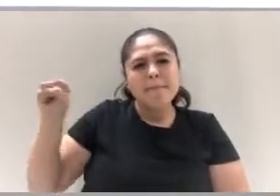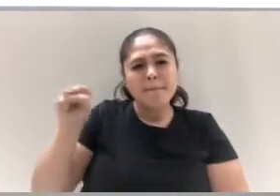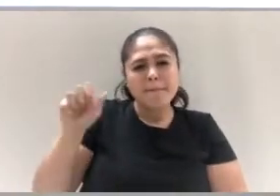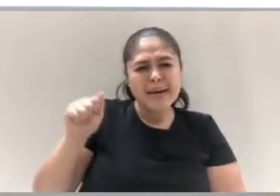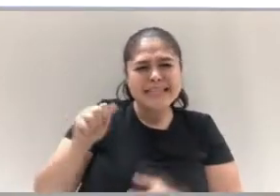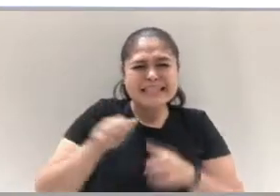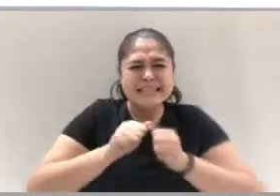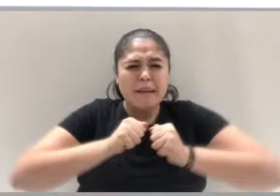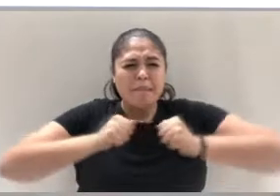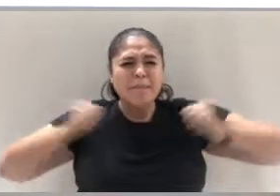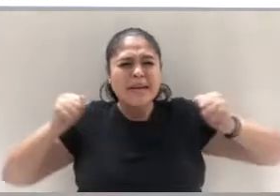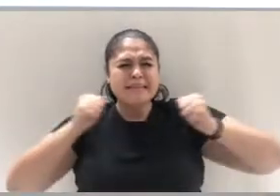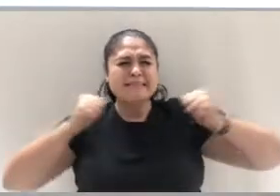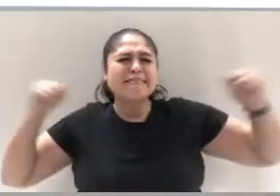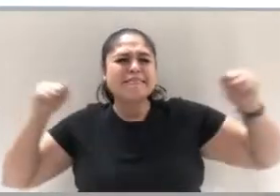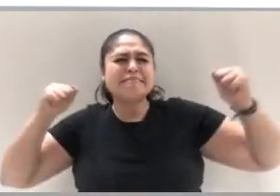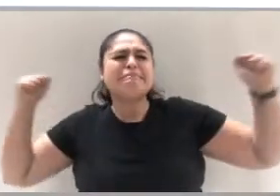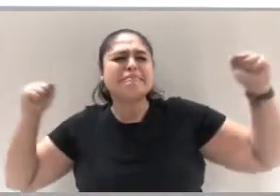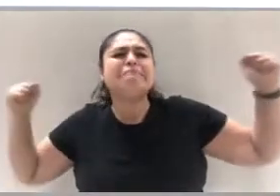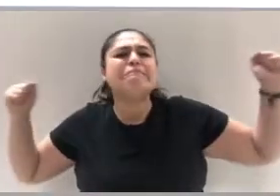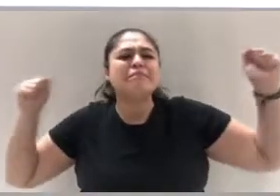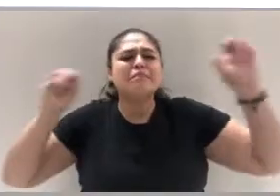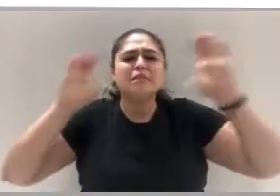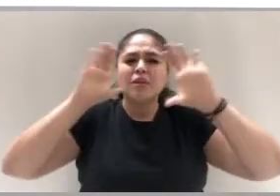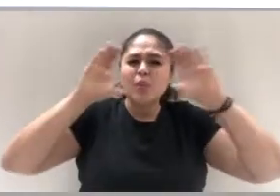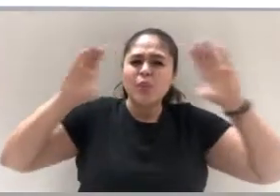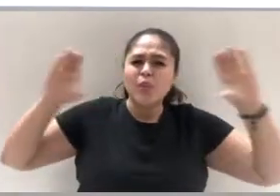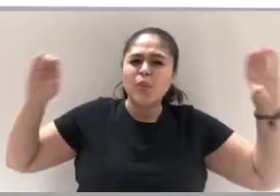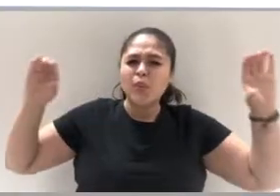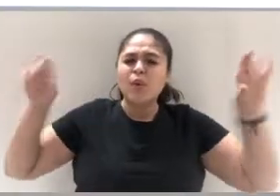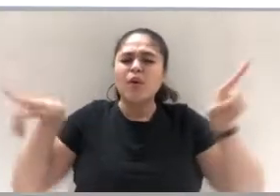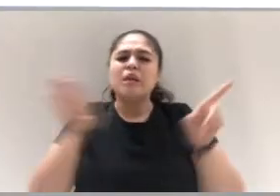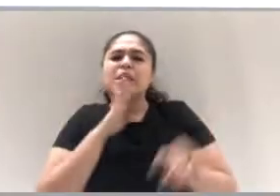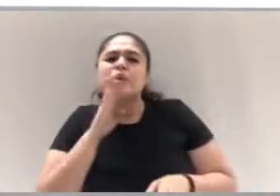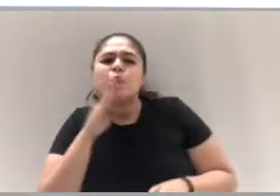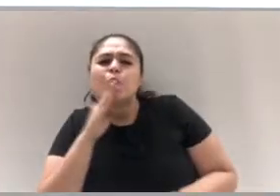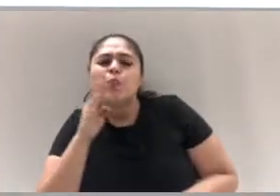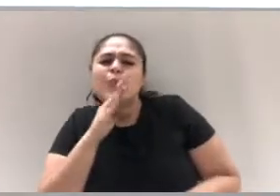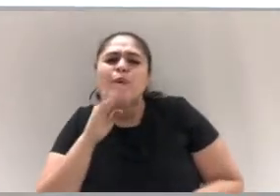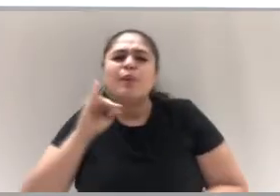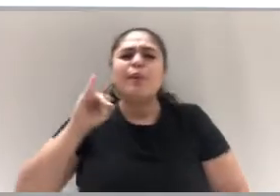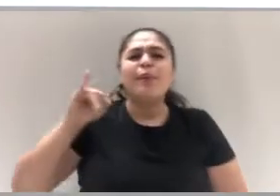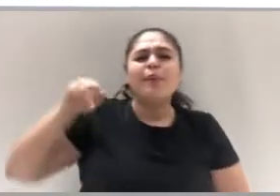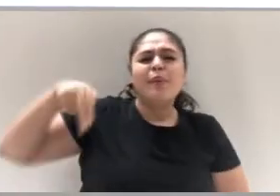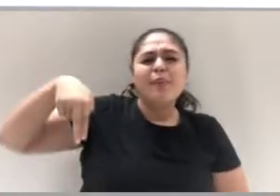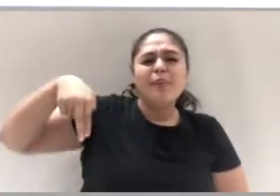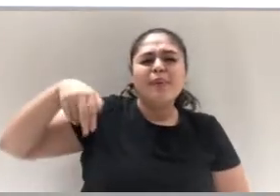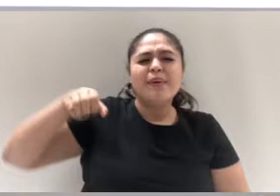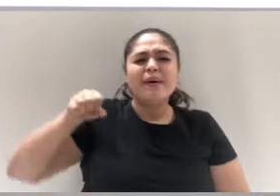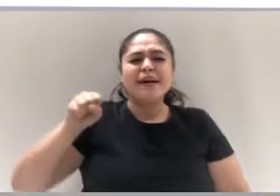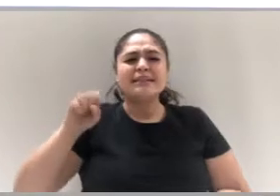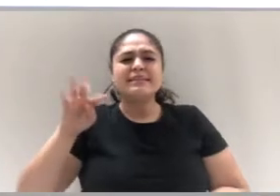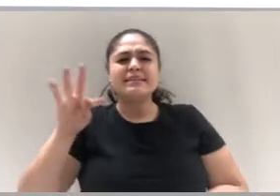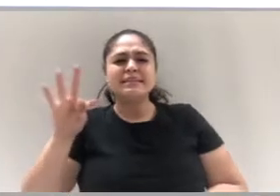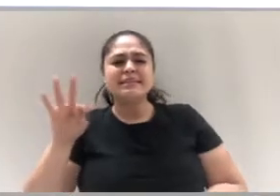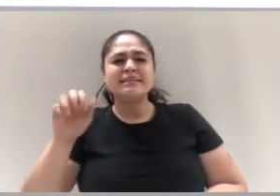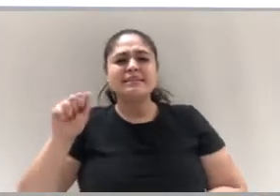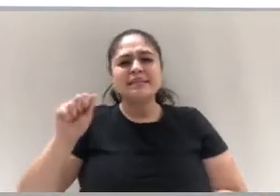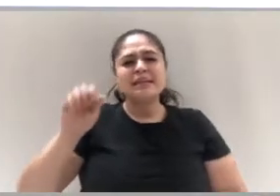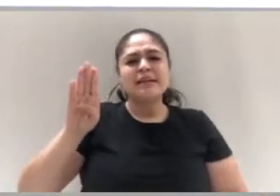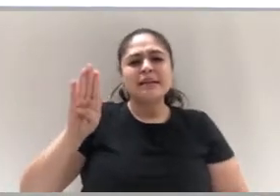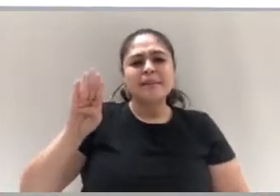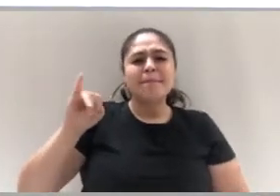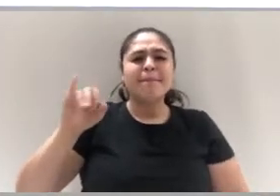massa de Jeans, ou também chamada de instabilidade de Jeans. O que acontece? Toda essa